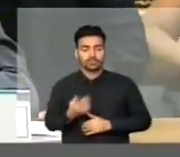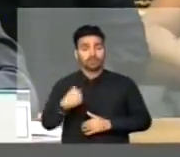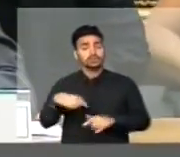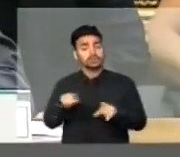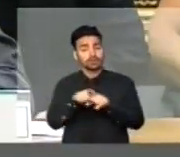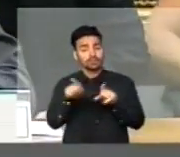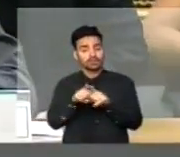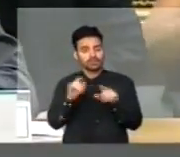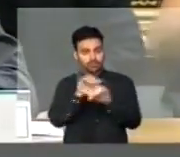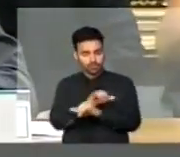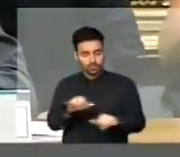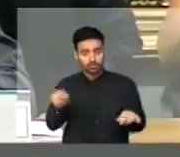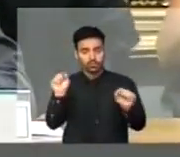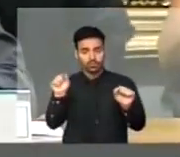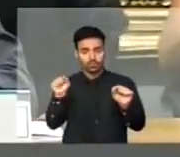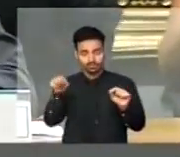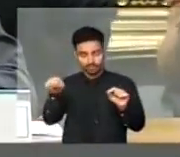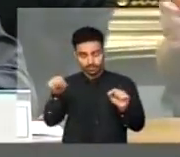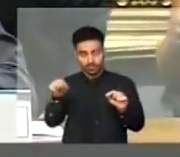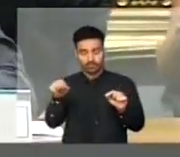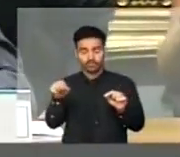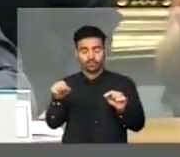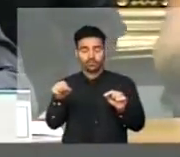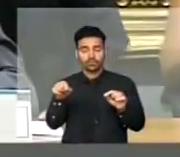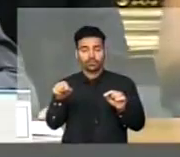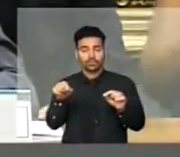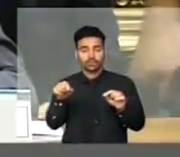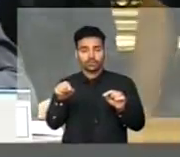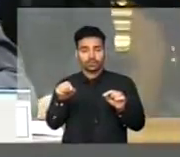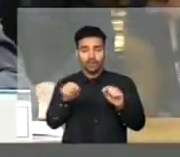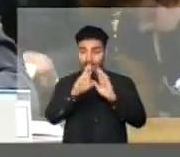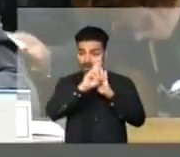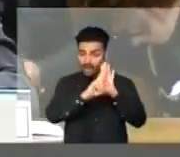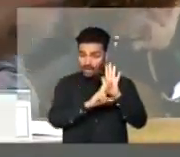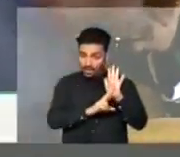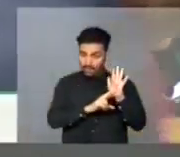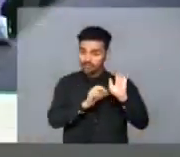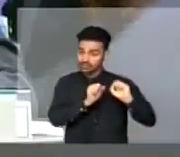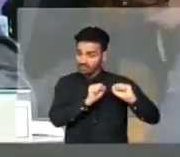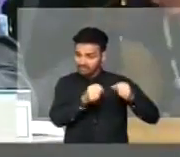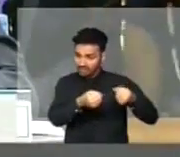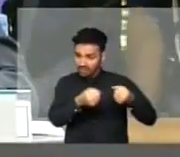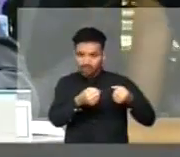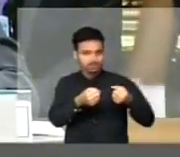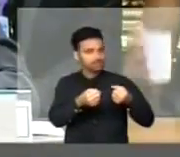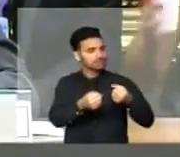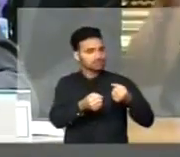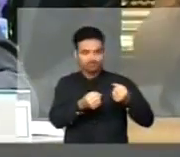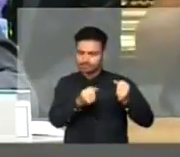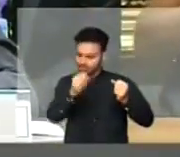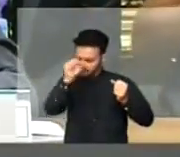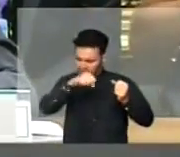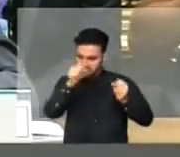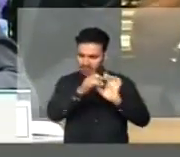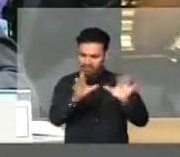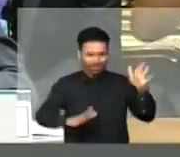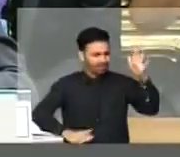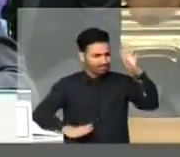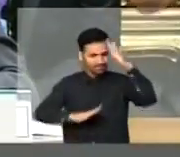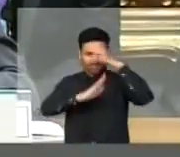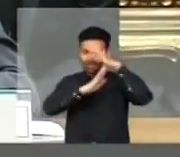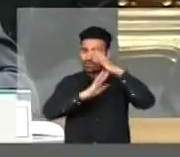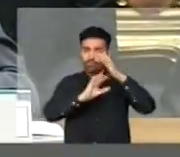também que o princípio da ampla defesa foi elevado a seu último grau, inclusive com